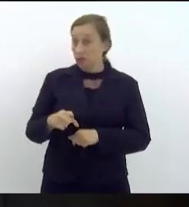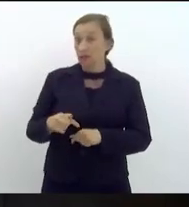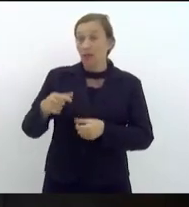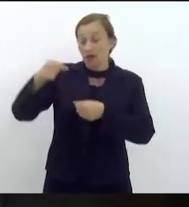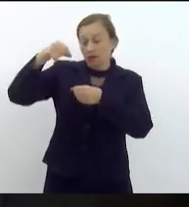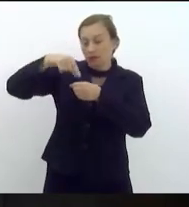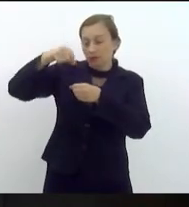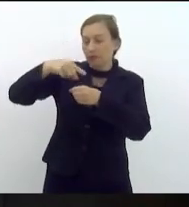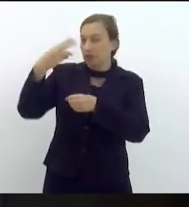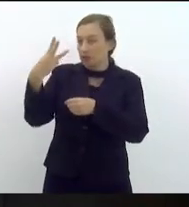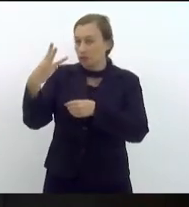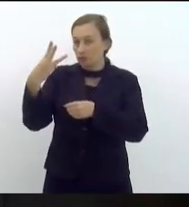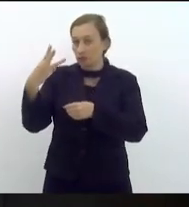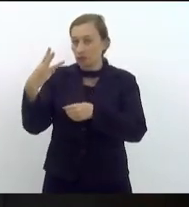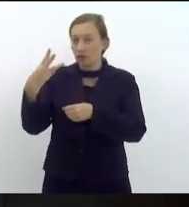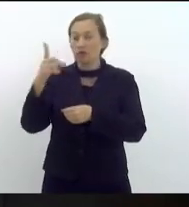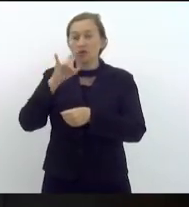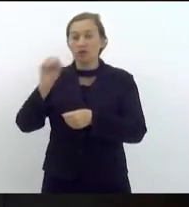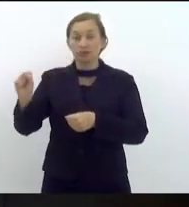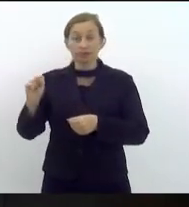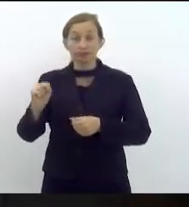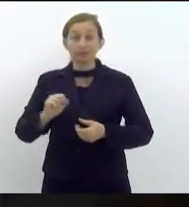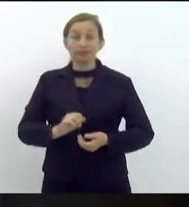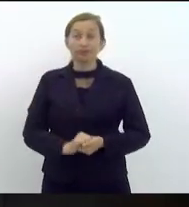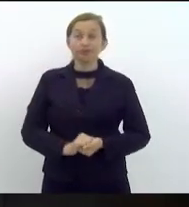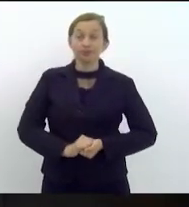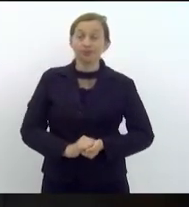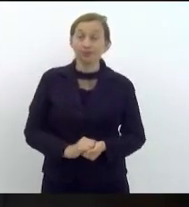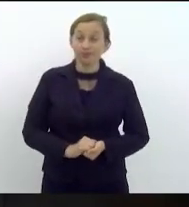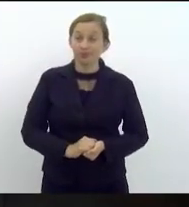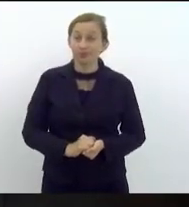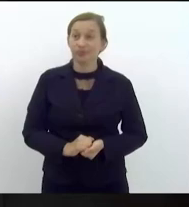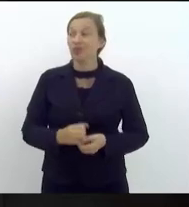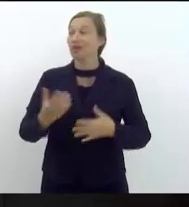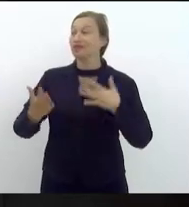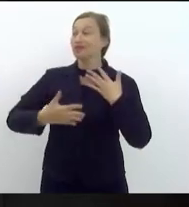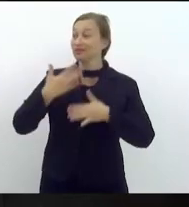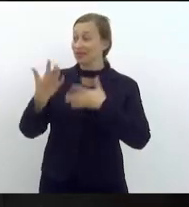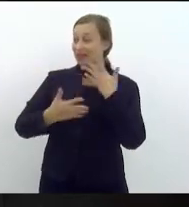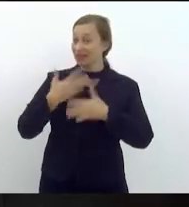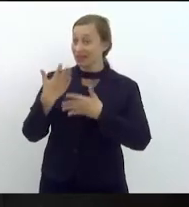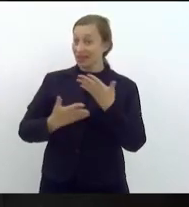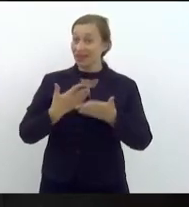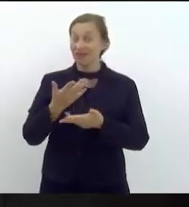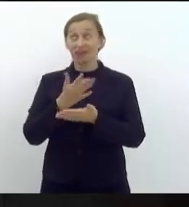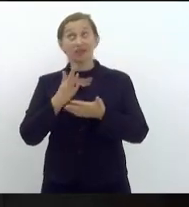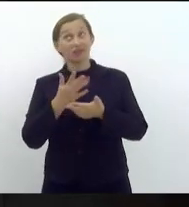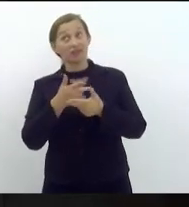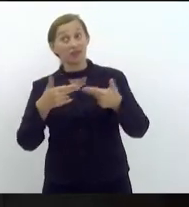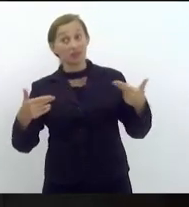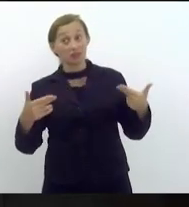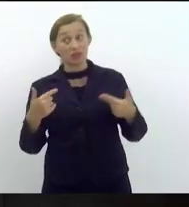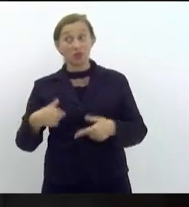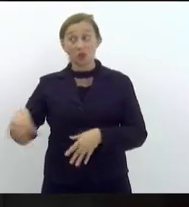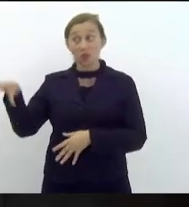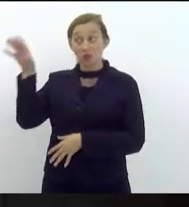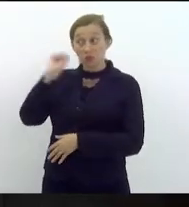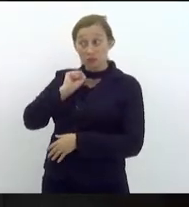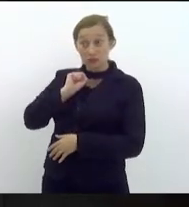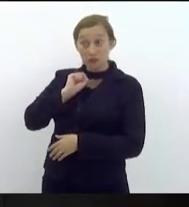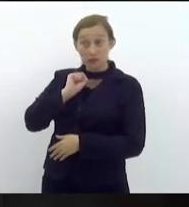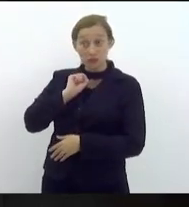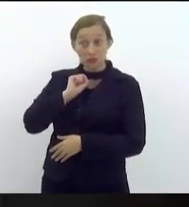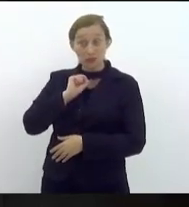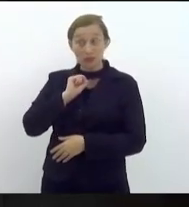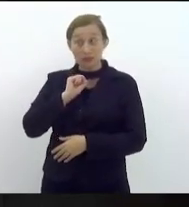por dia é um santo remédio isso me faz ficar sempre de bom humor apesar de muitas coisas que eu ouço isso aqui deveria ficar